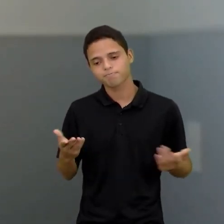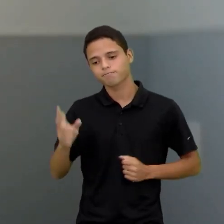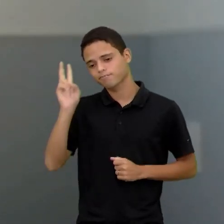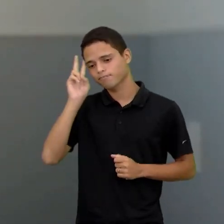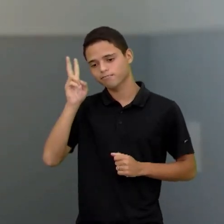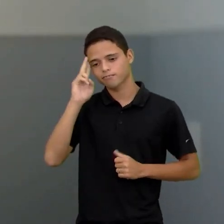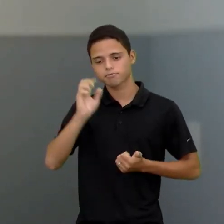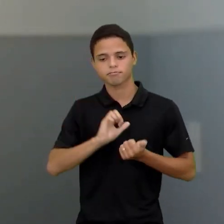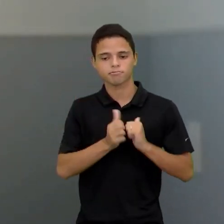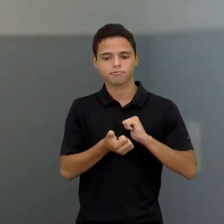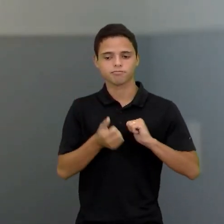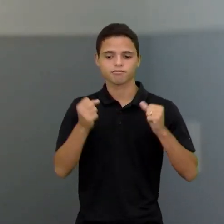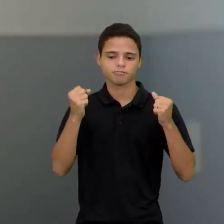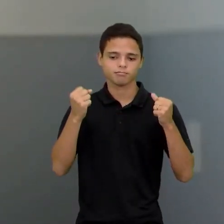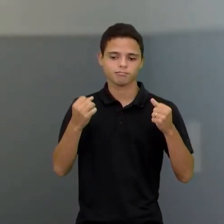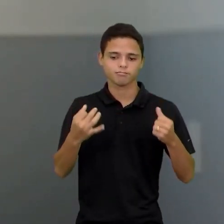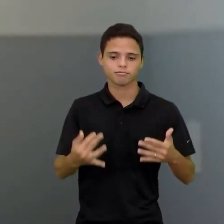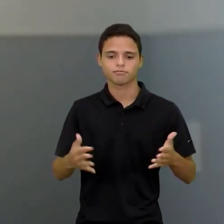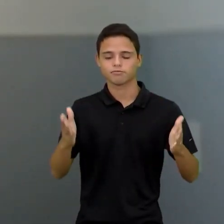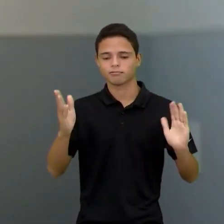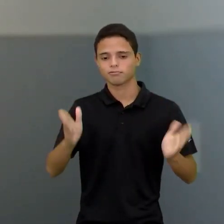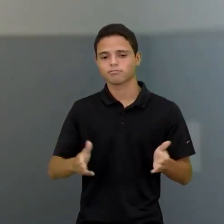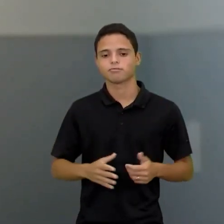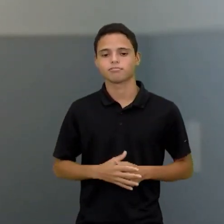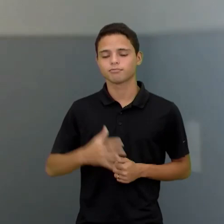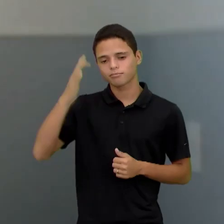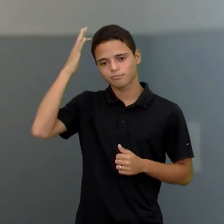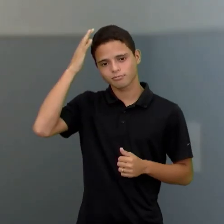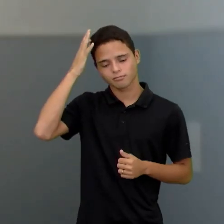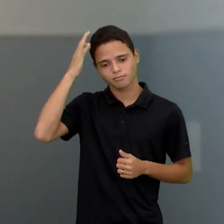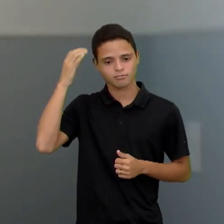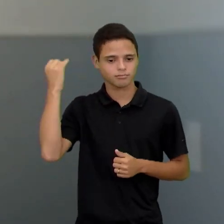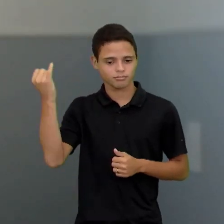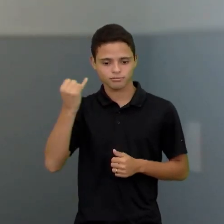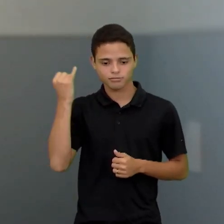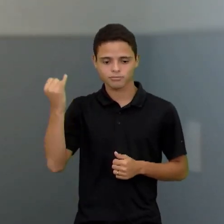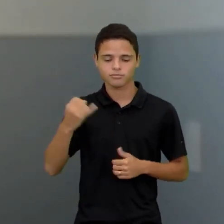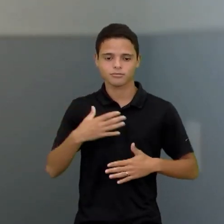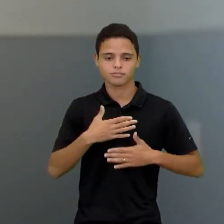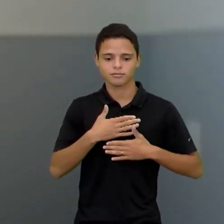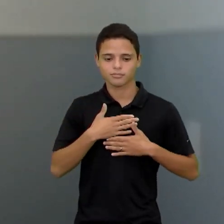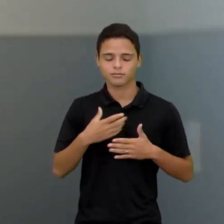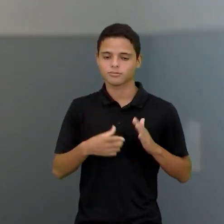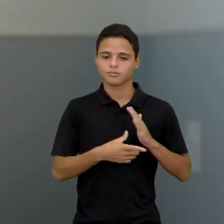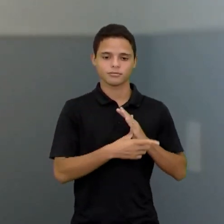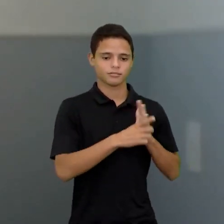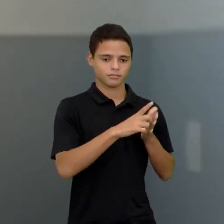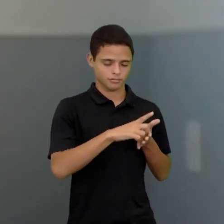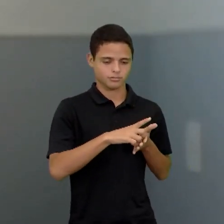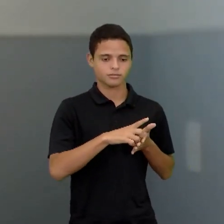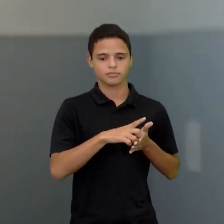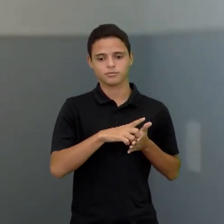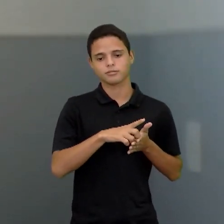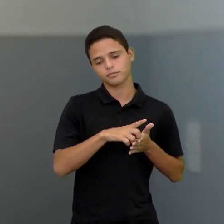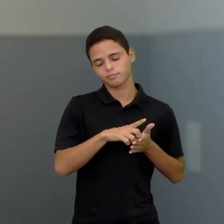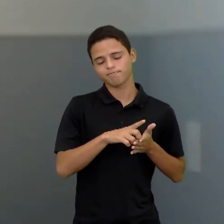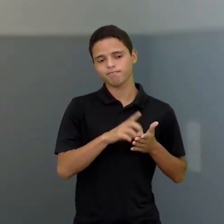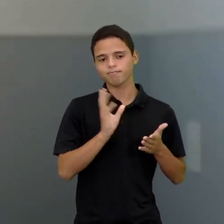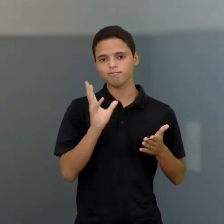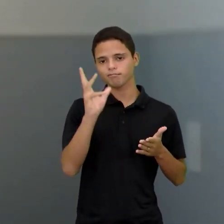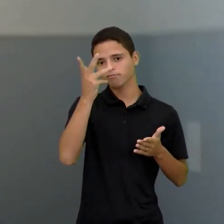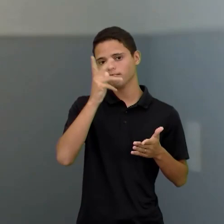já falei o quanto que o esporte era importante para mim antes da lesão. Eu sempre adorei